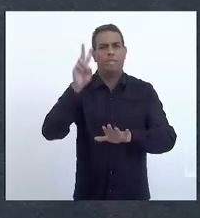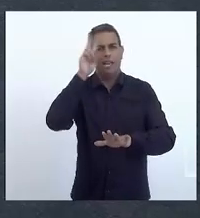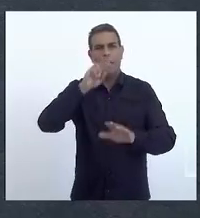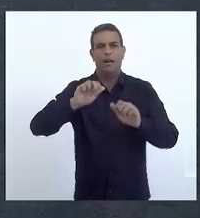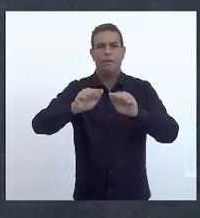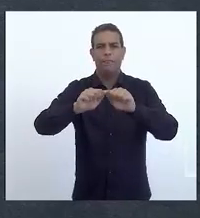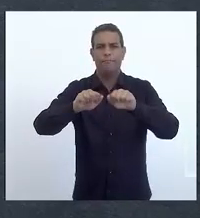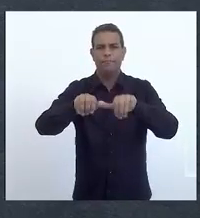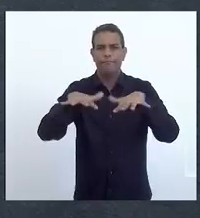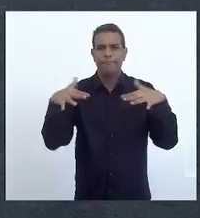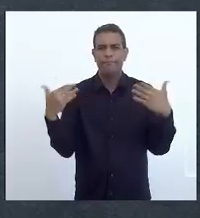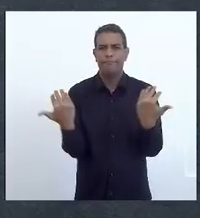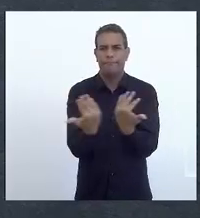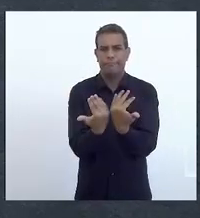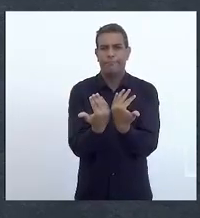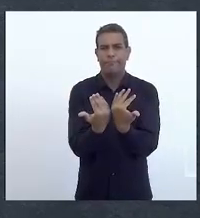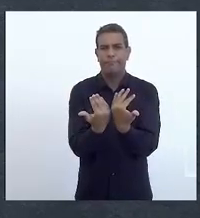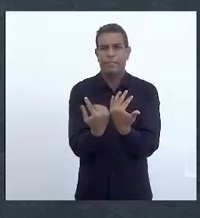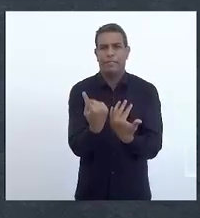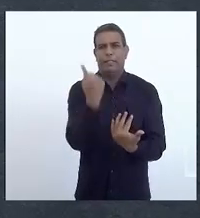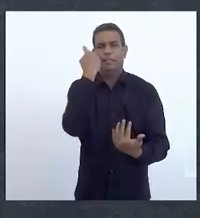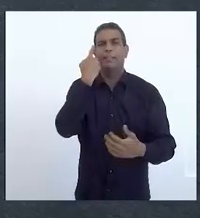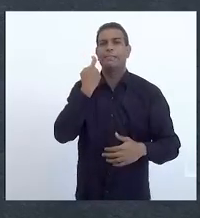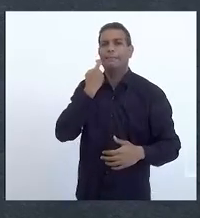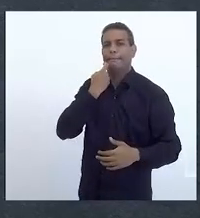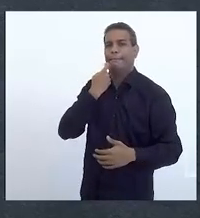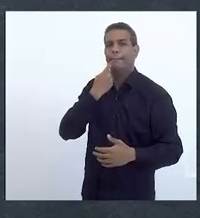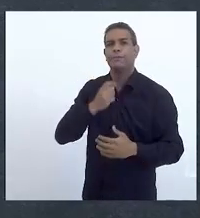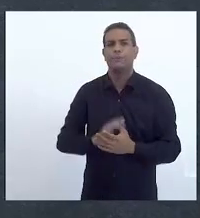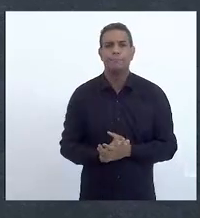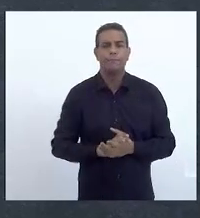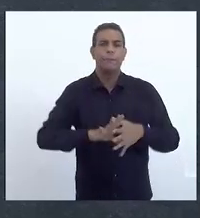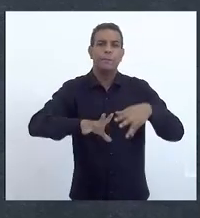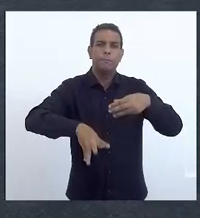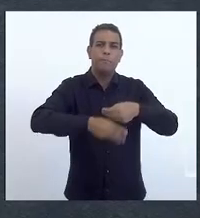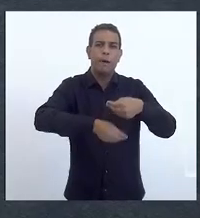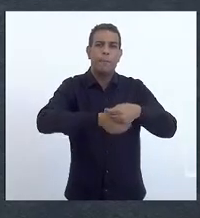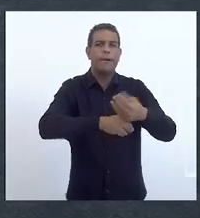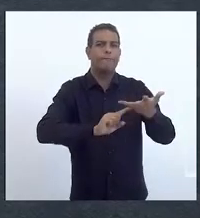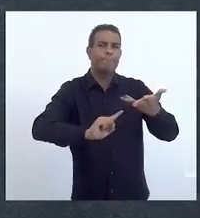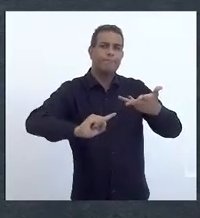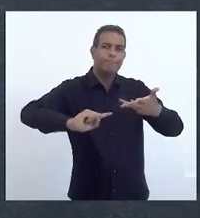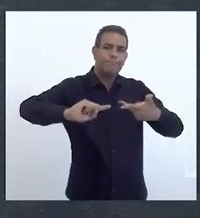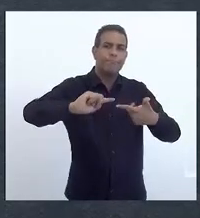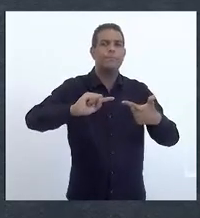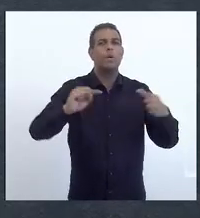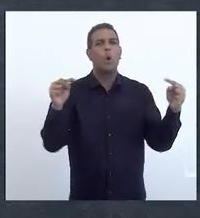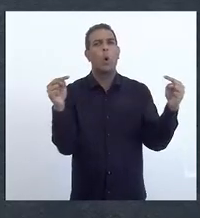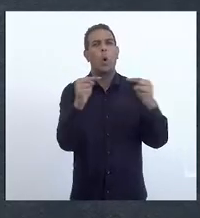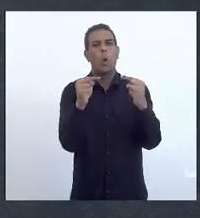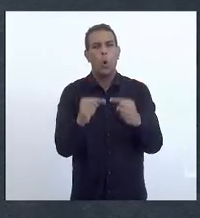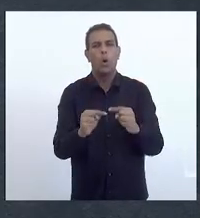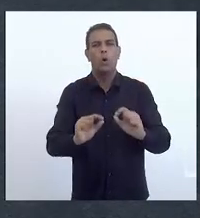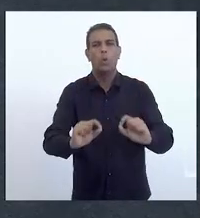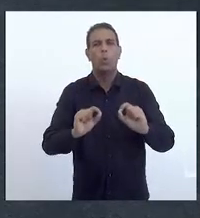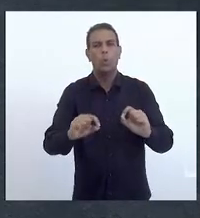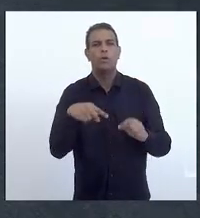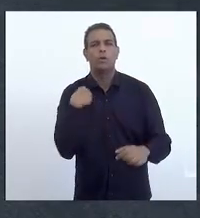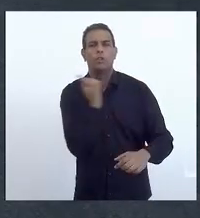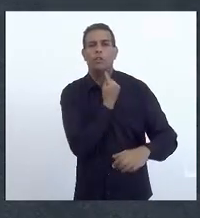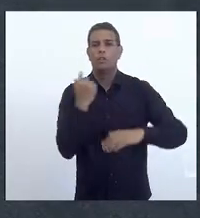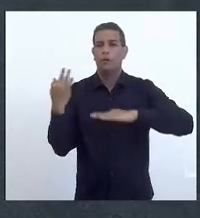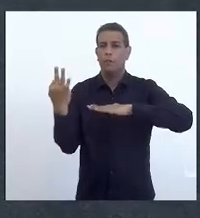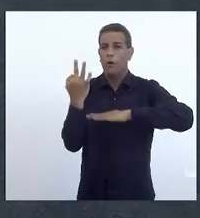pública da última sexta-feira. Então, ele preenche todos os requisitos legais e formais